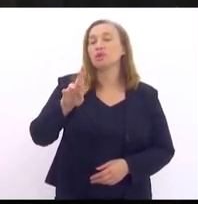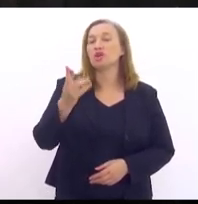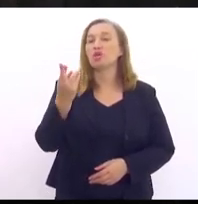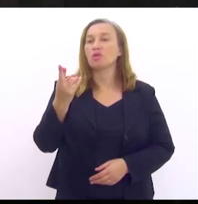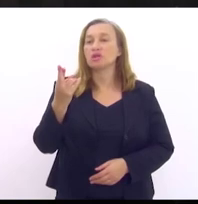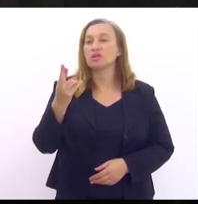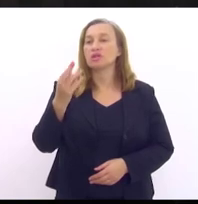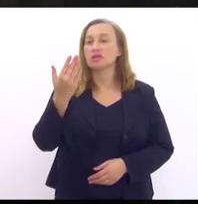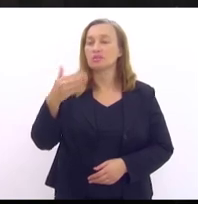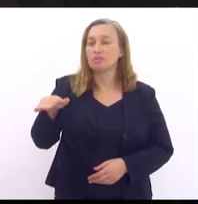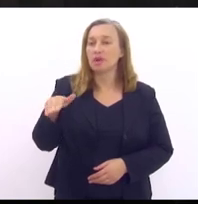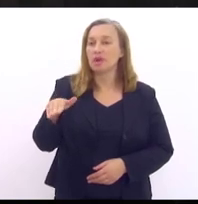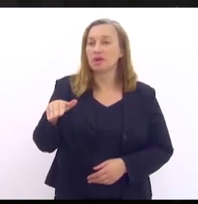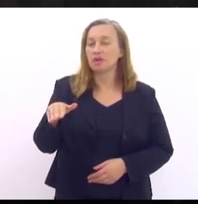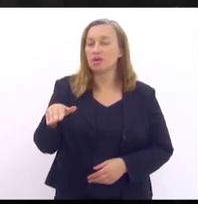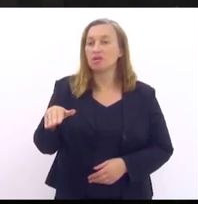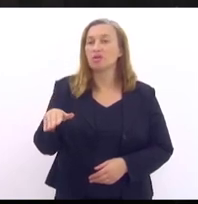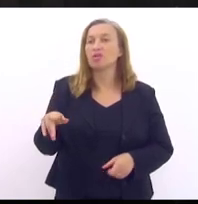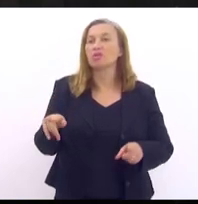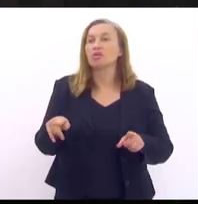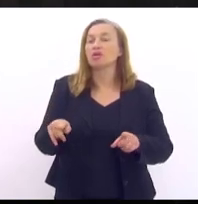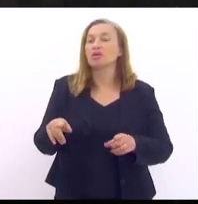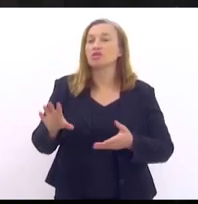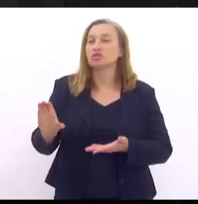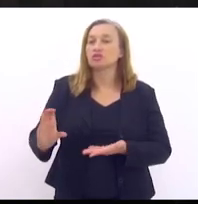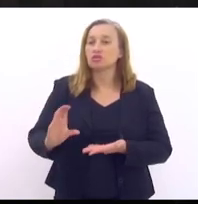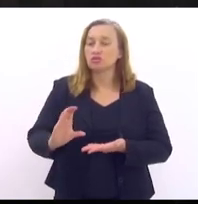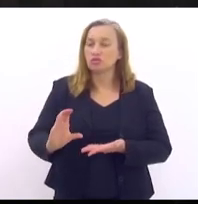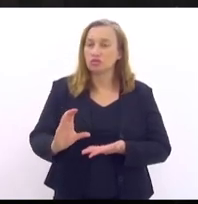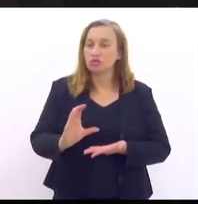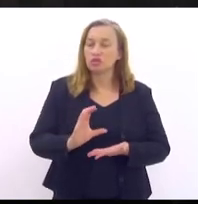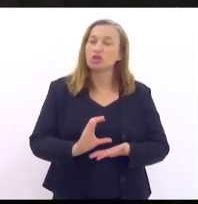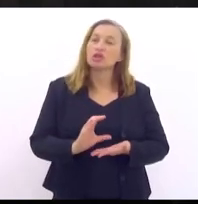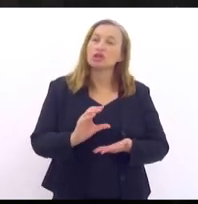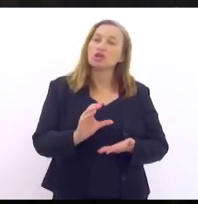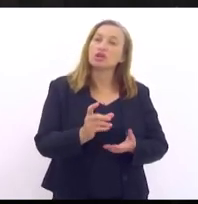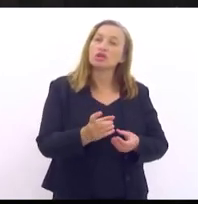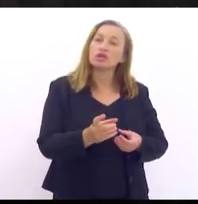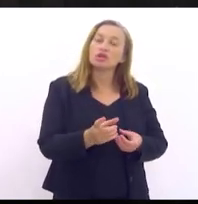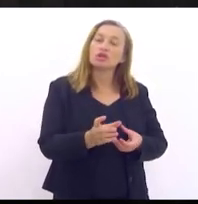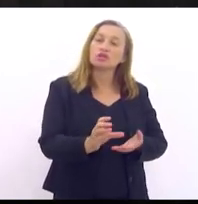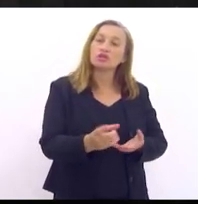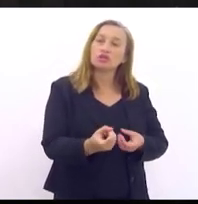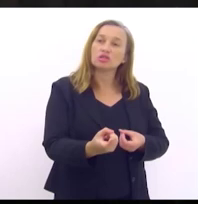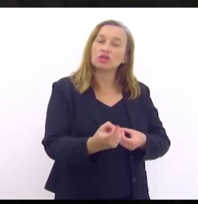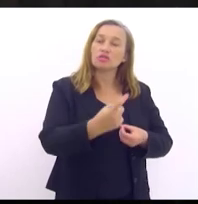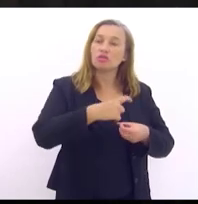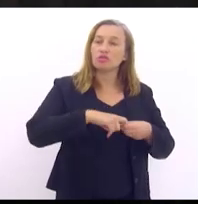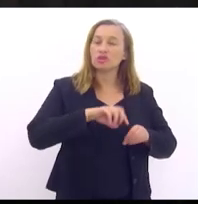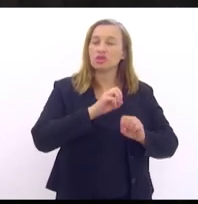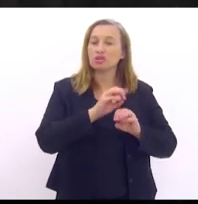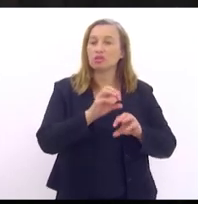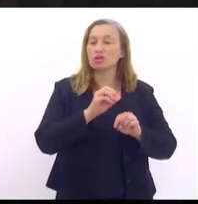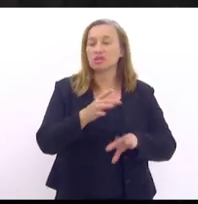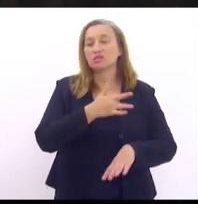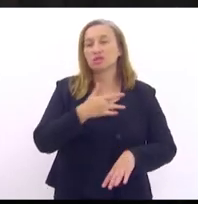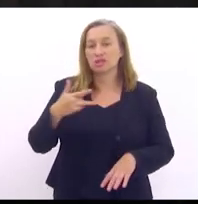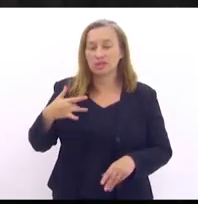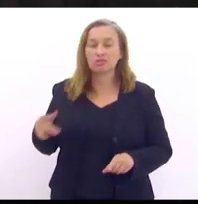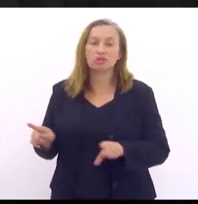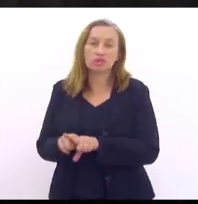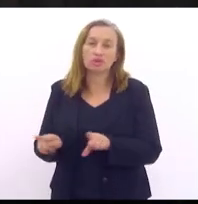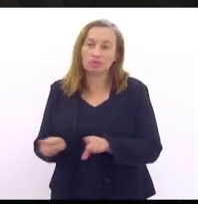subtraídos também da educação e da saúde. Que eu queria lembrar que a saúde e a